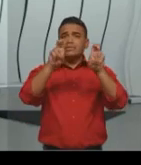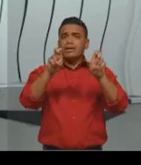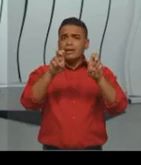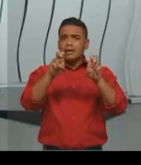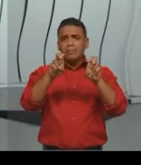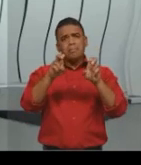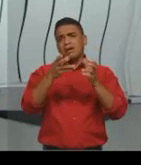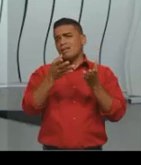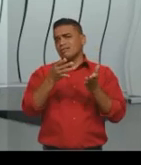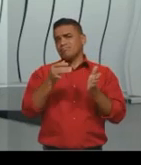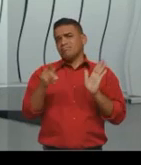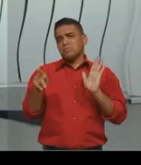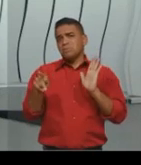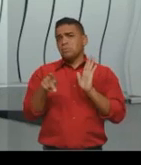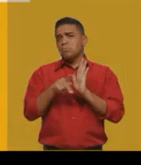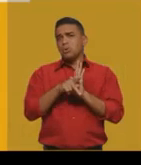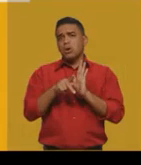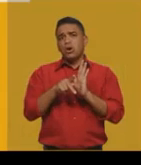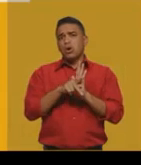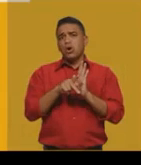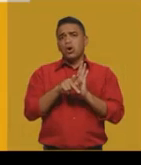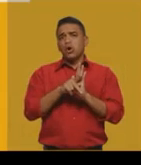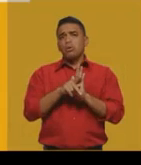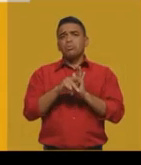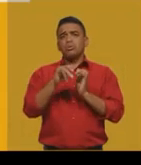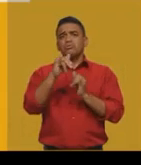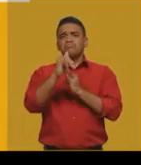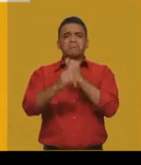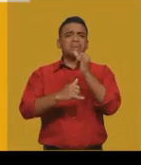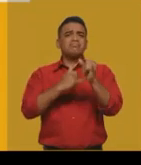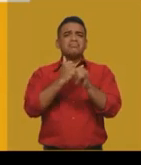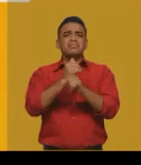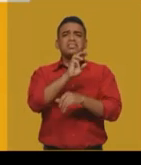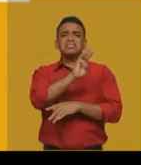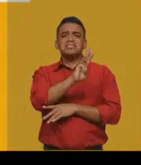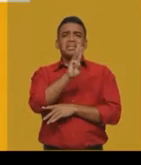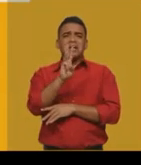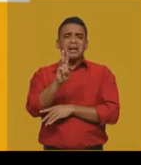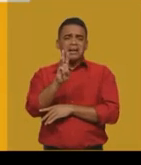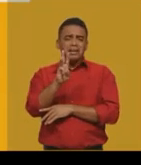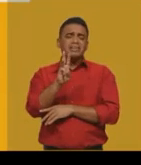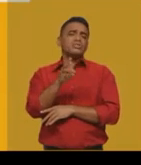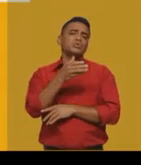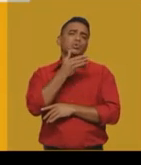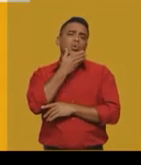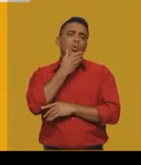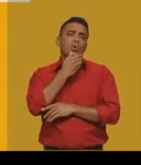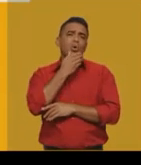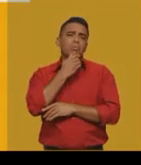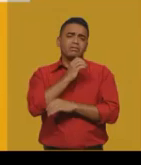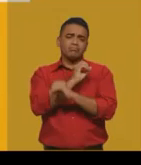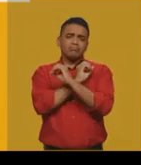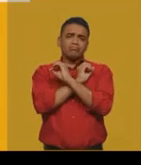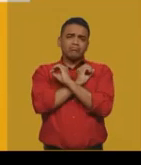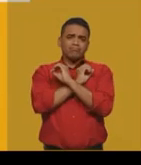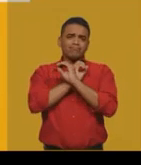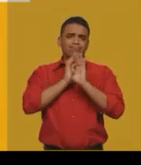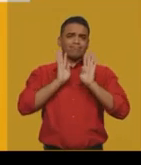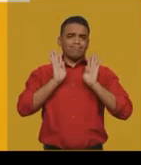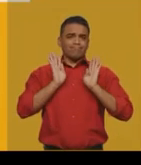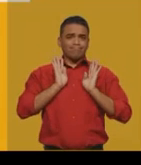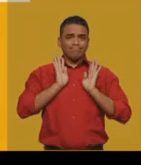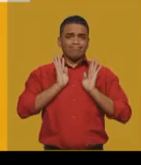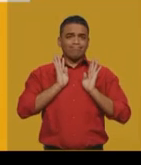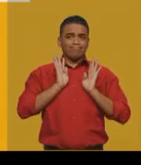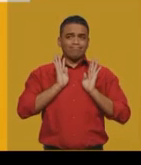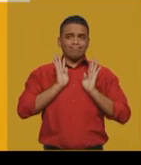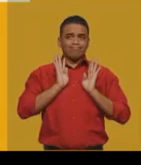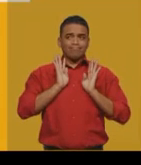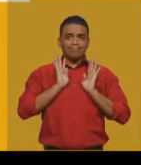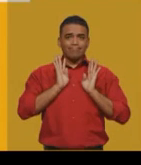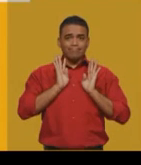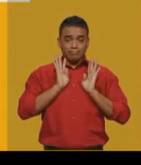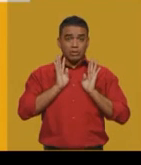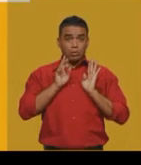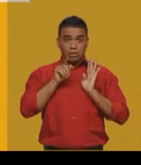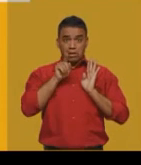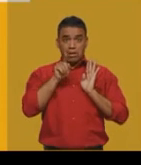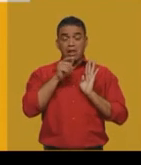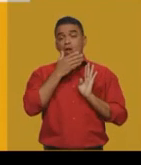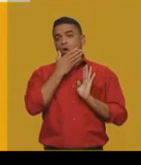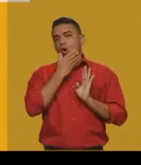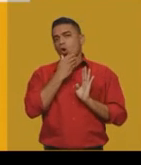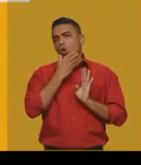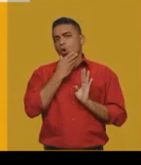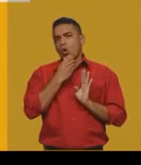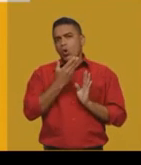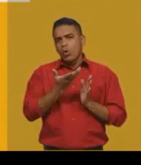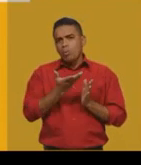num site de biografia de Shakespeare, os dados. Então, eu vou começar a comentar alguma coisa. Então, William Shakespeare,